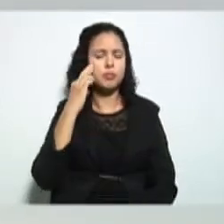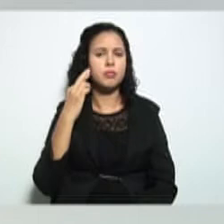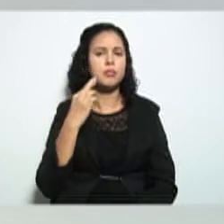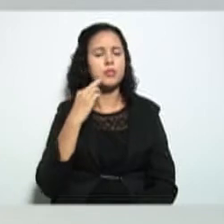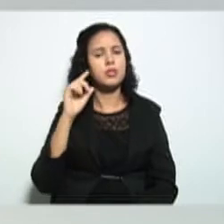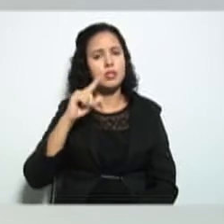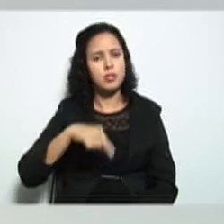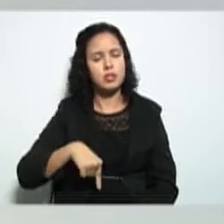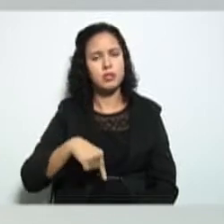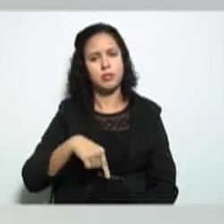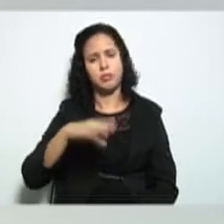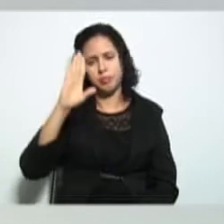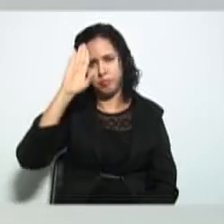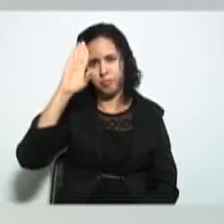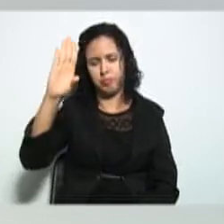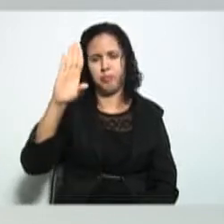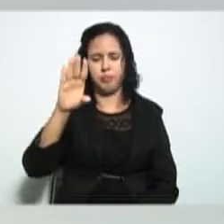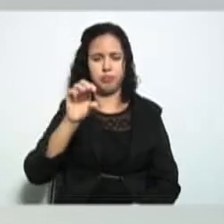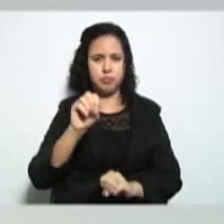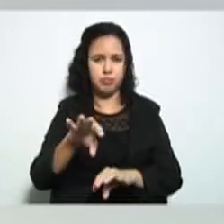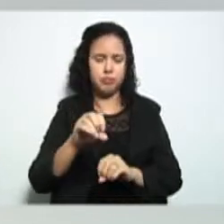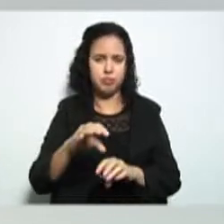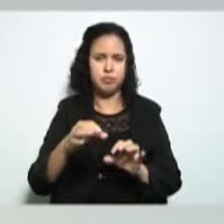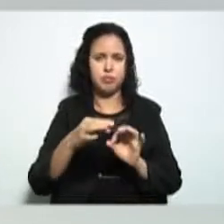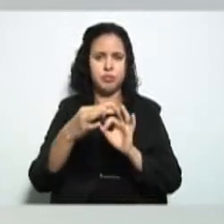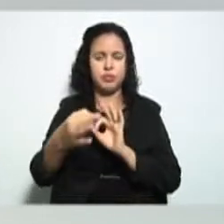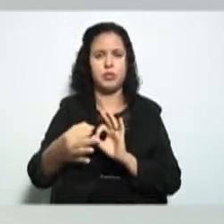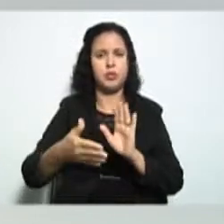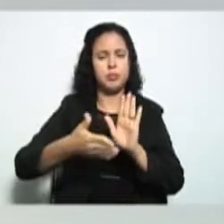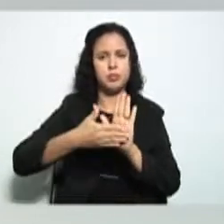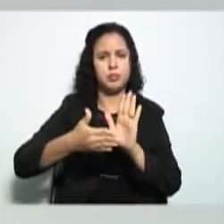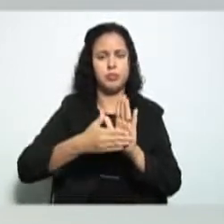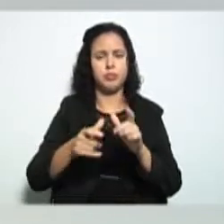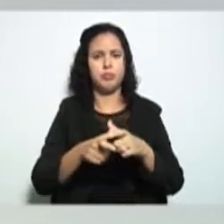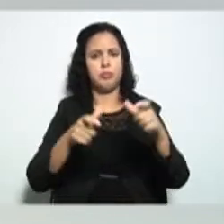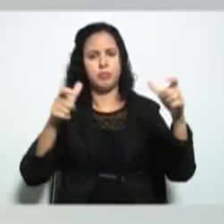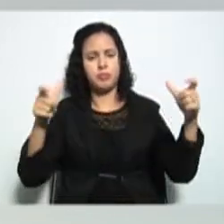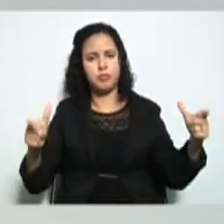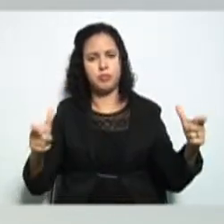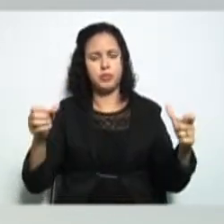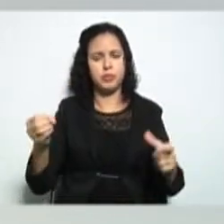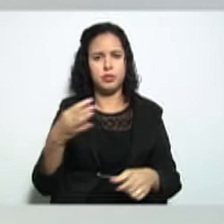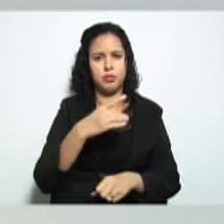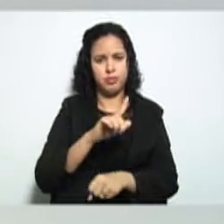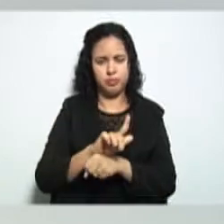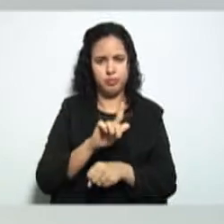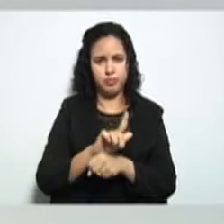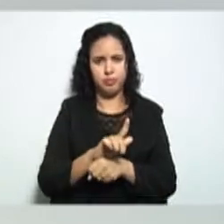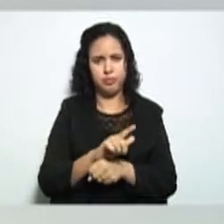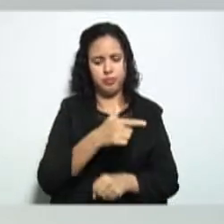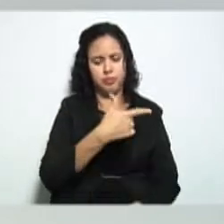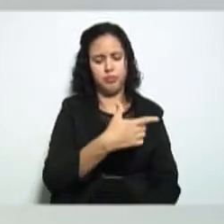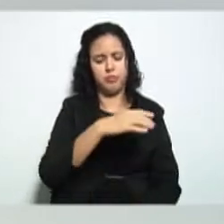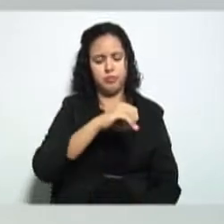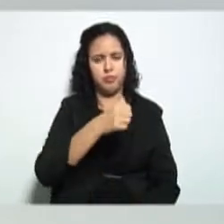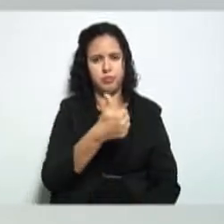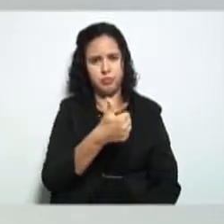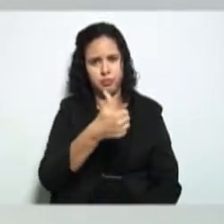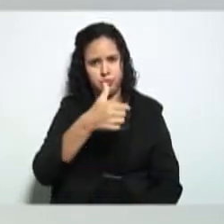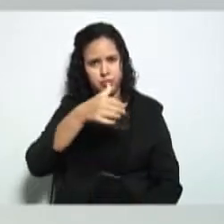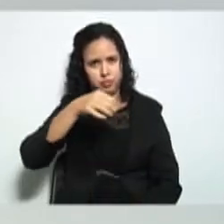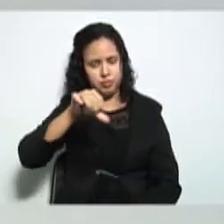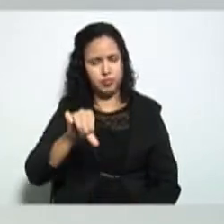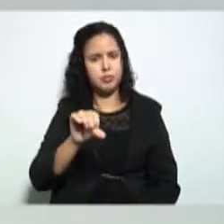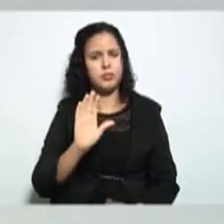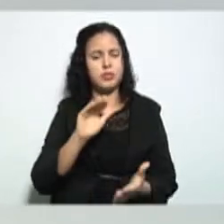para as ações de EAD. A nossa proposta para ampliação, para nova gestão 2019-2022, é